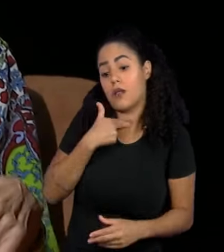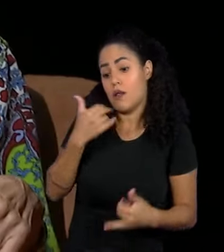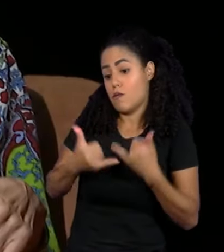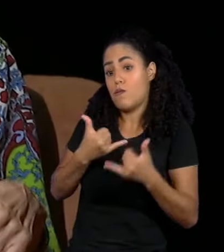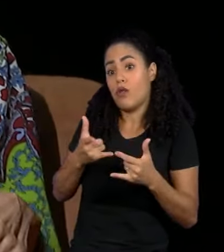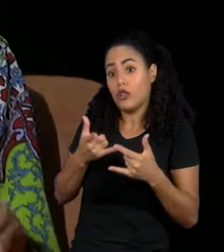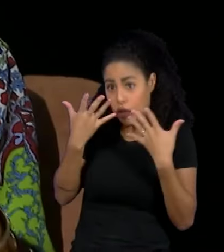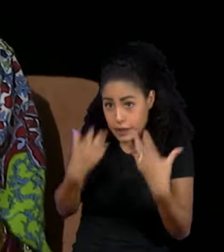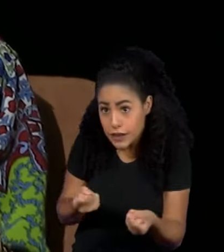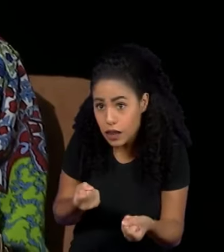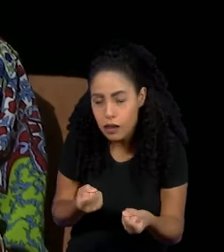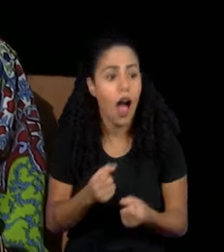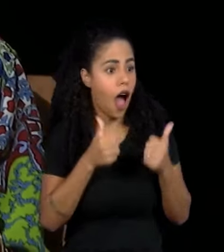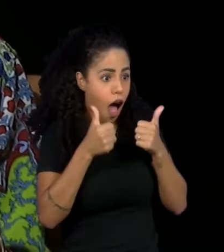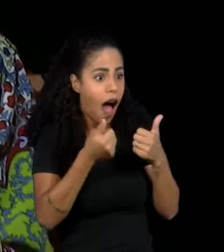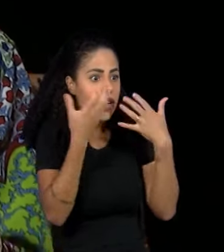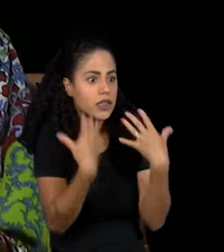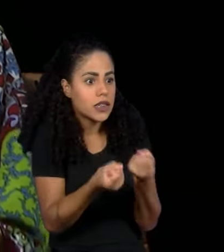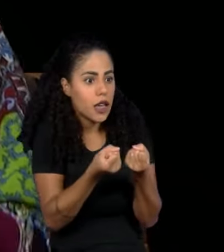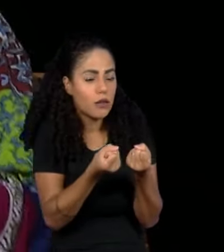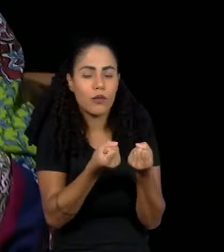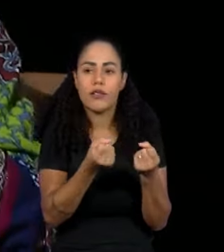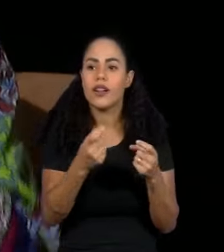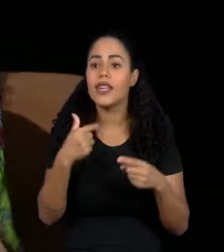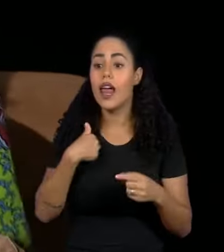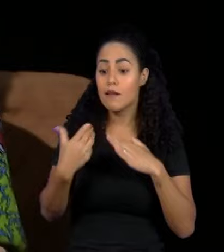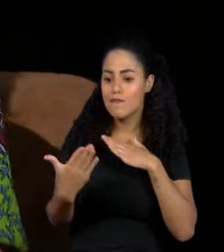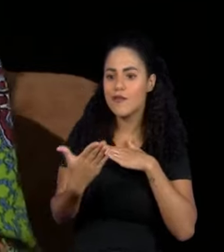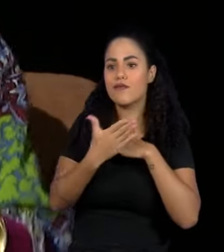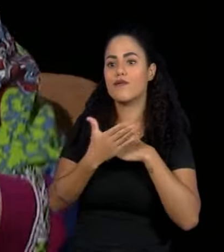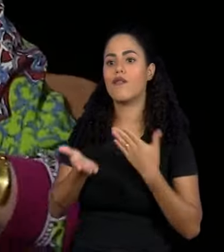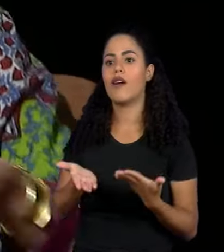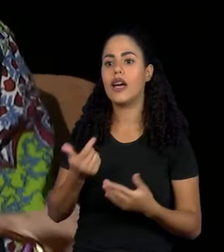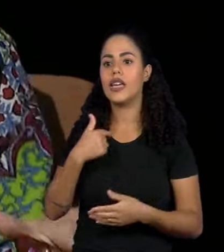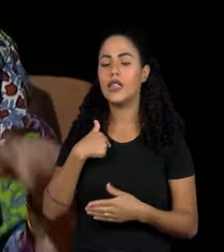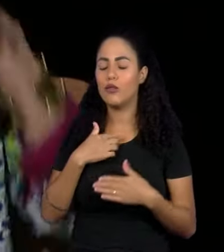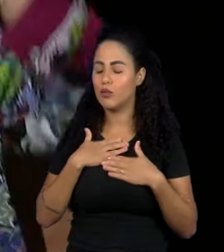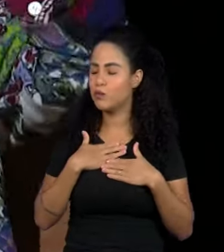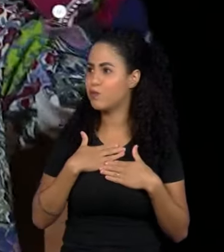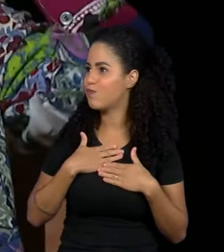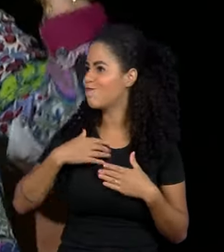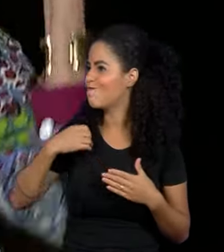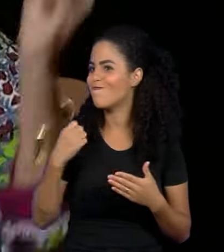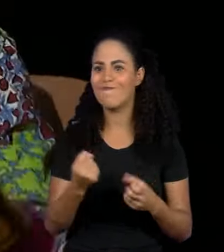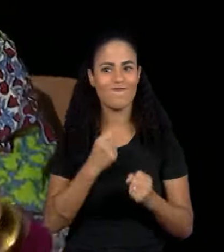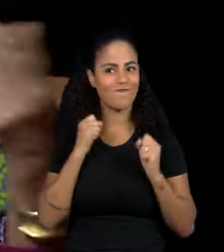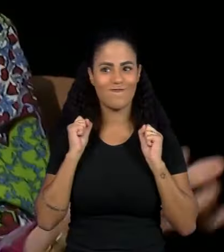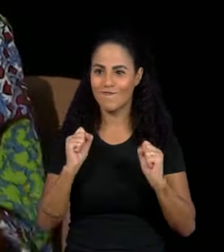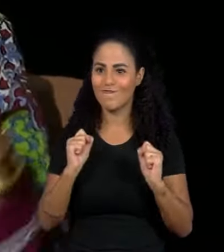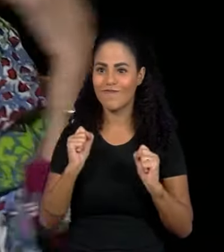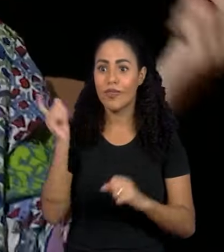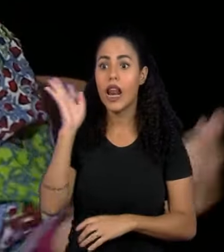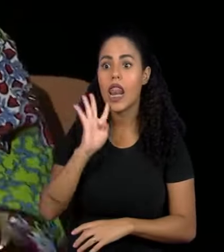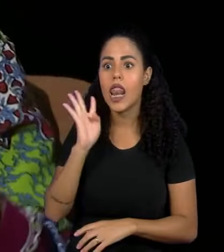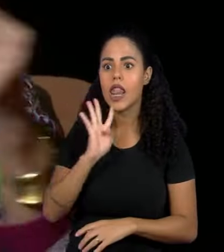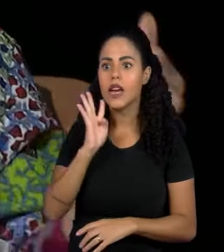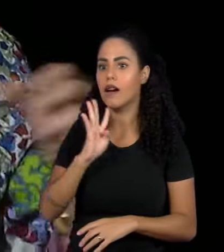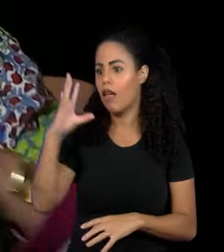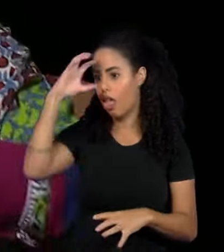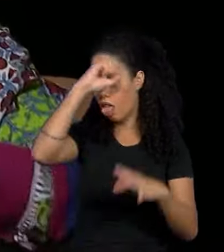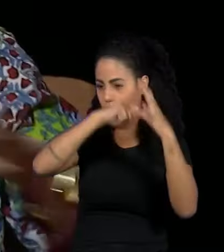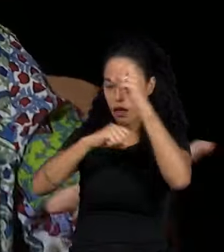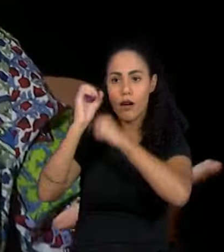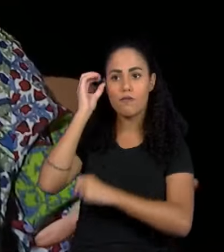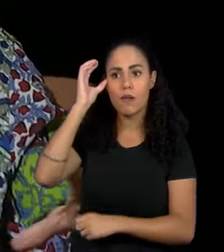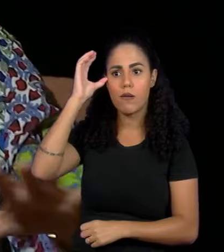Você topa? Eu falei: eu topo. E ela me ensinou. E eu arrasei, porque a criança, ela me